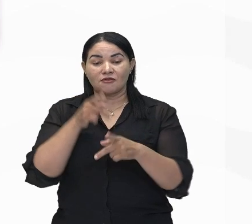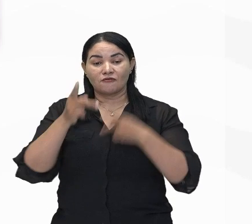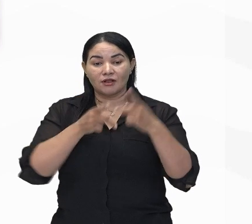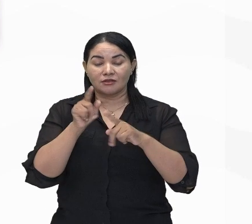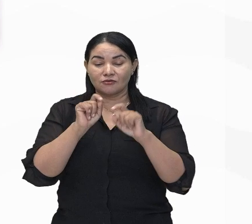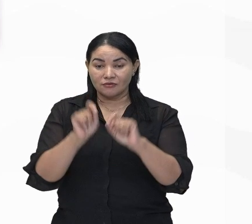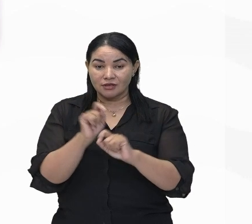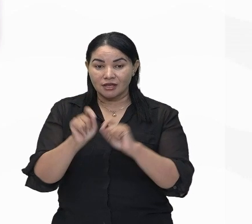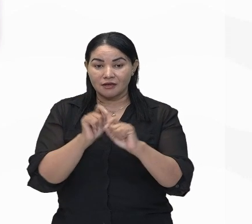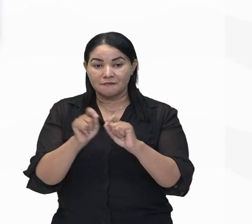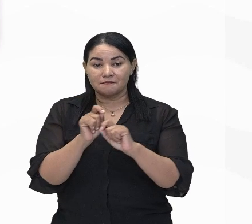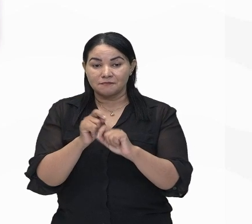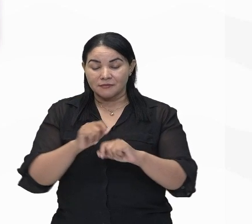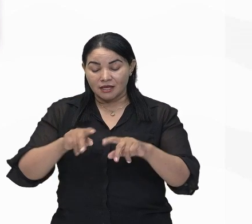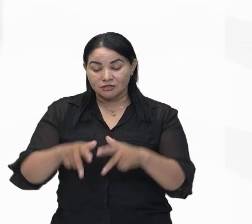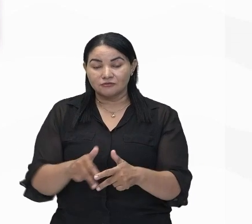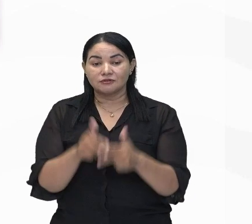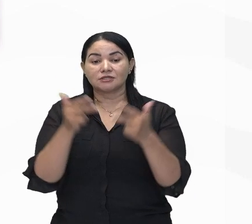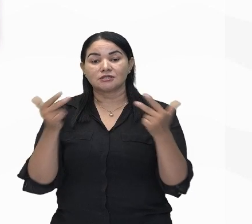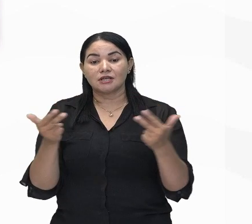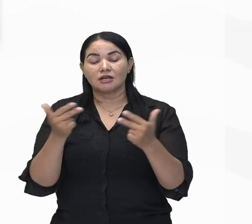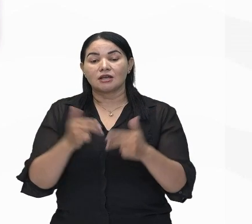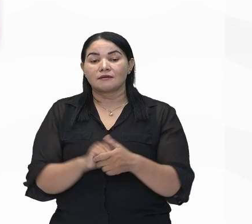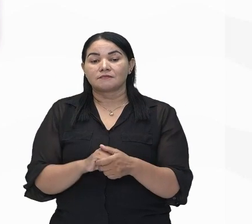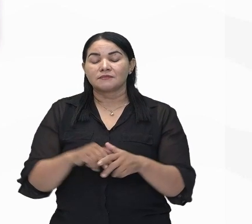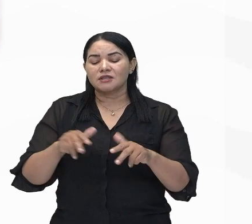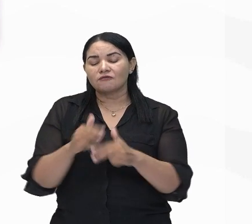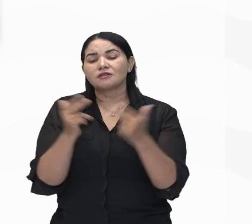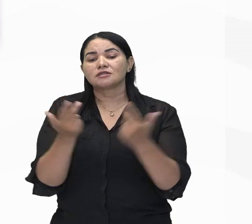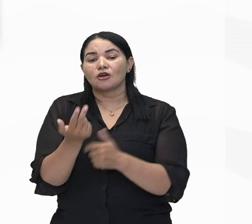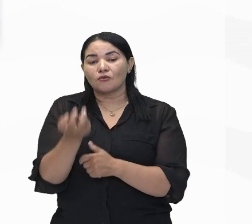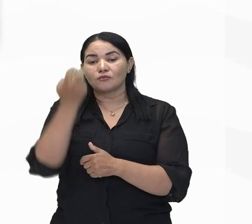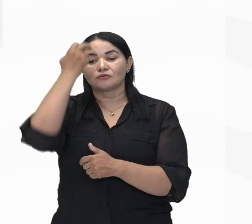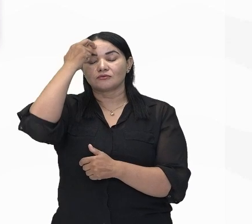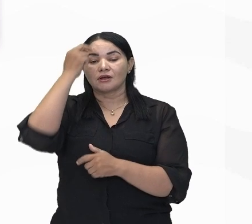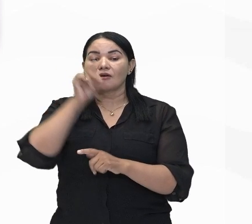Então, a diversidade cultural é o quê?